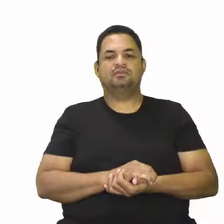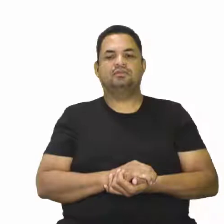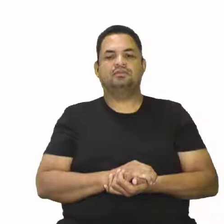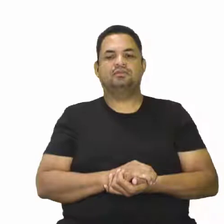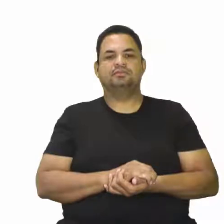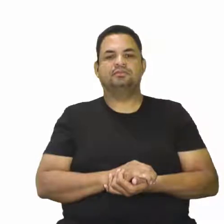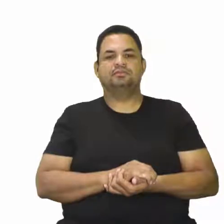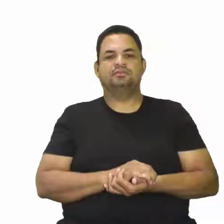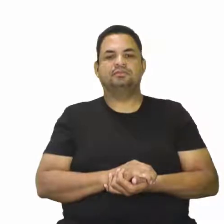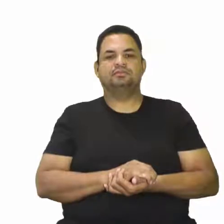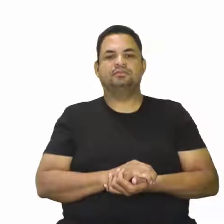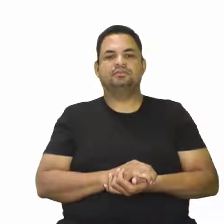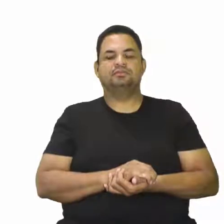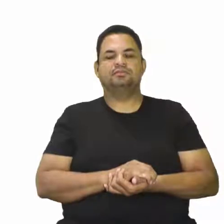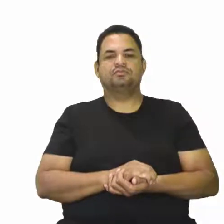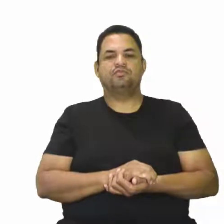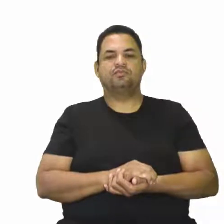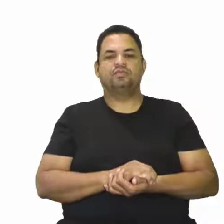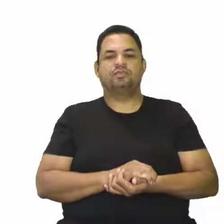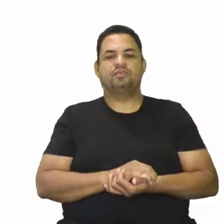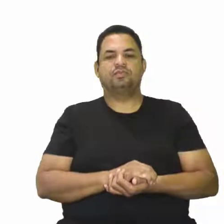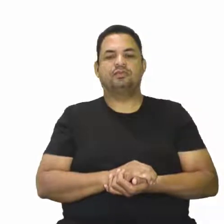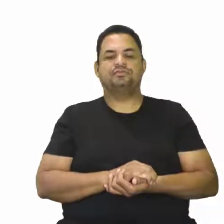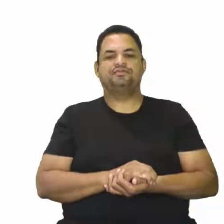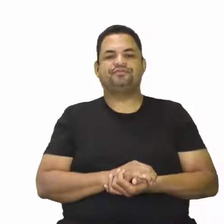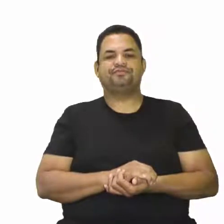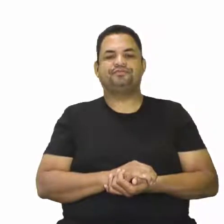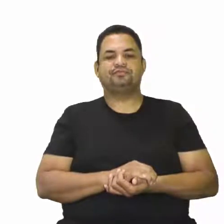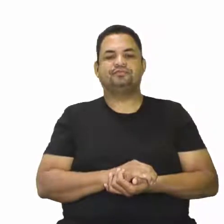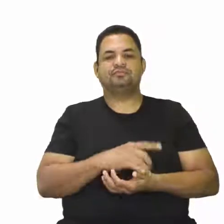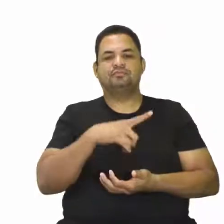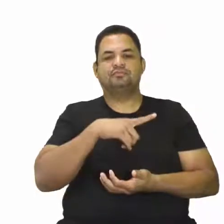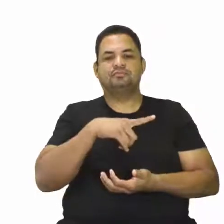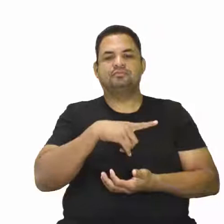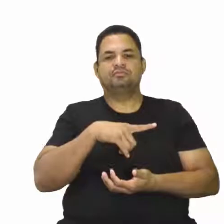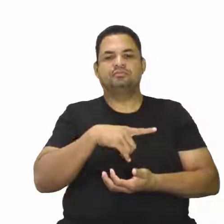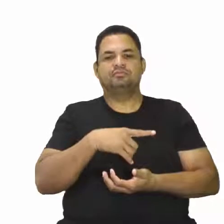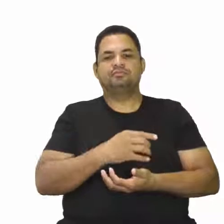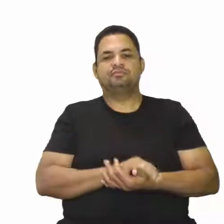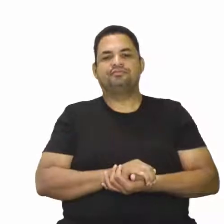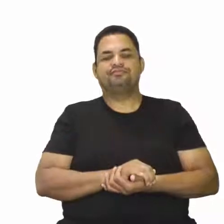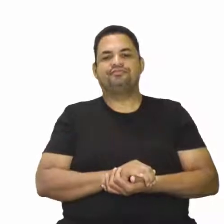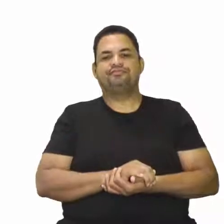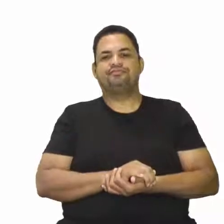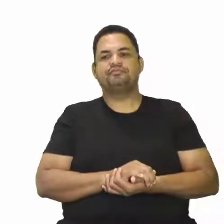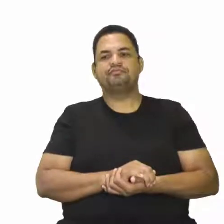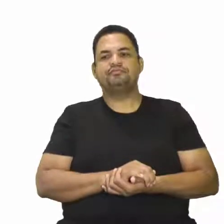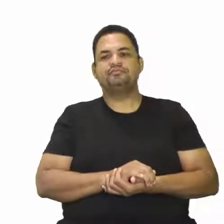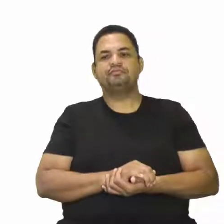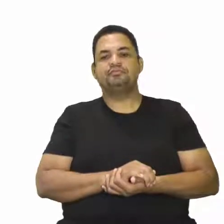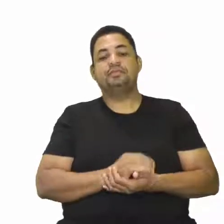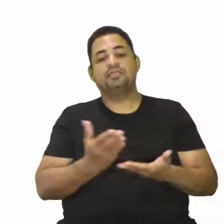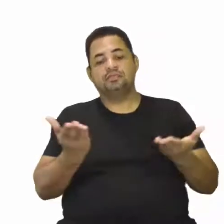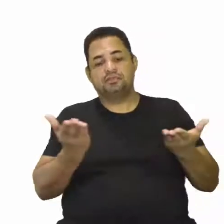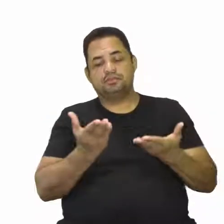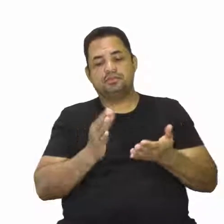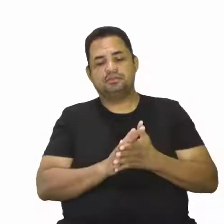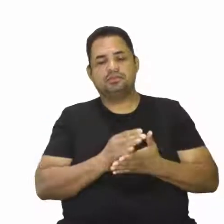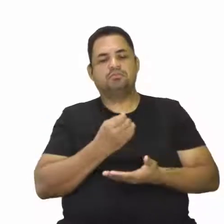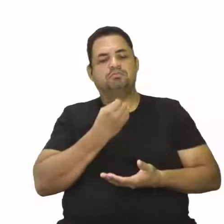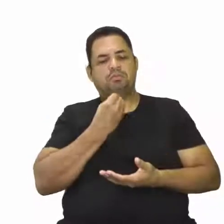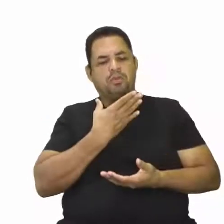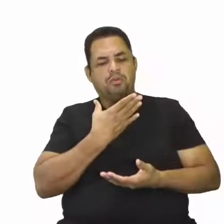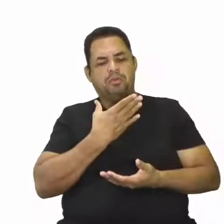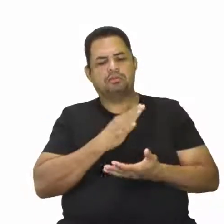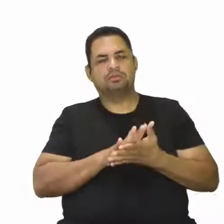como, inclusive, solo. Então, eu tenho assim, bem,